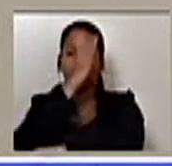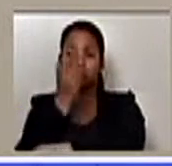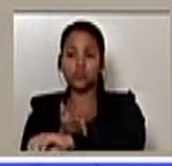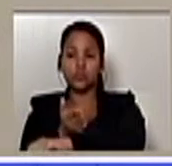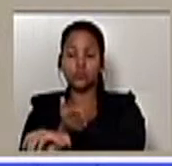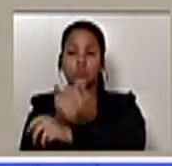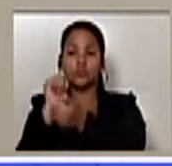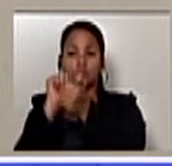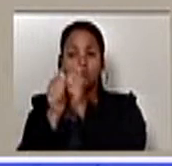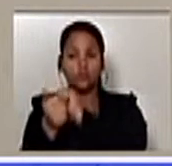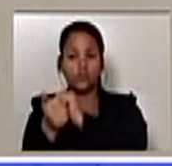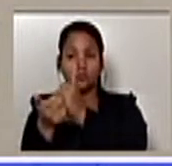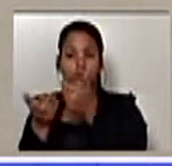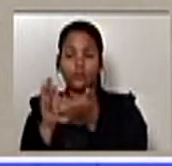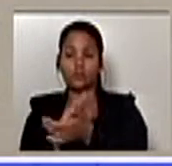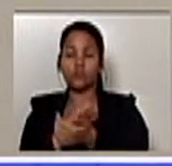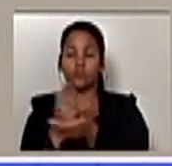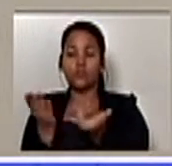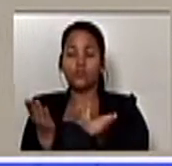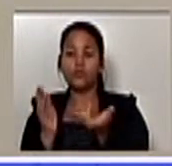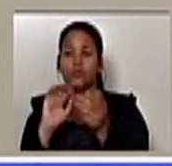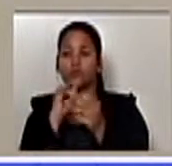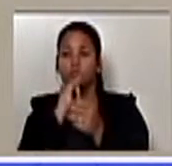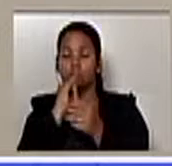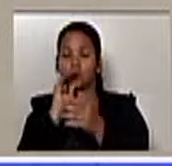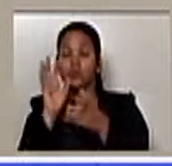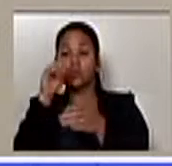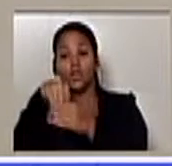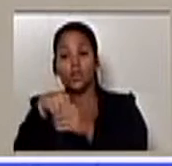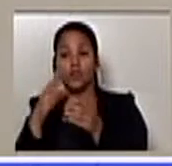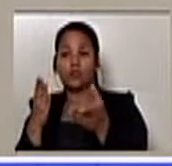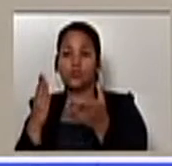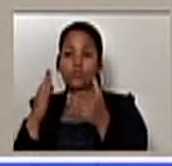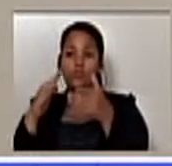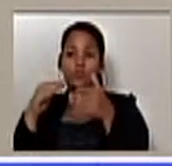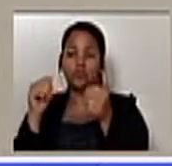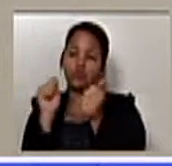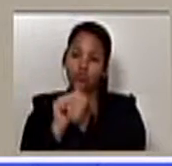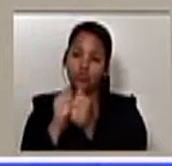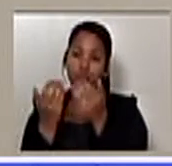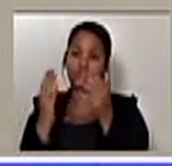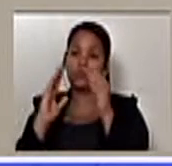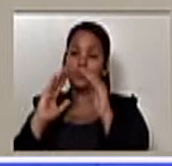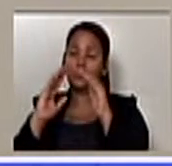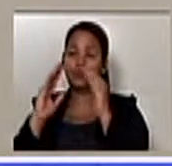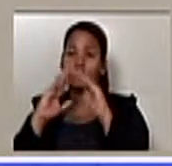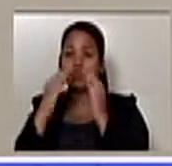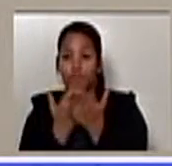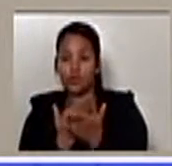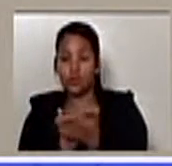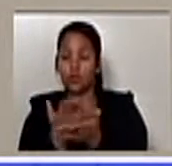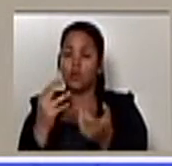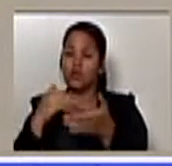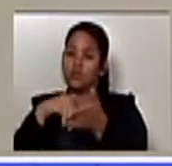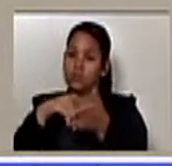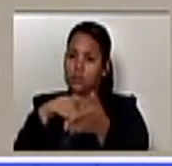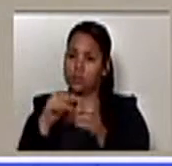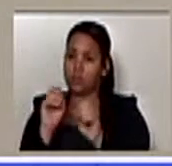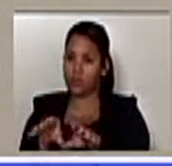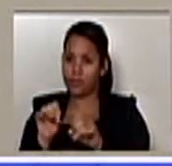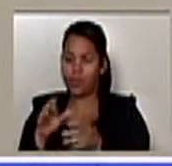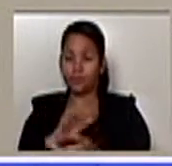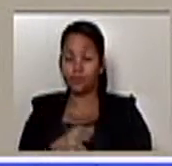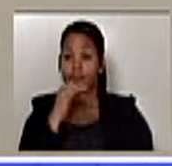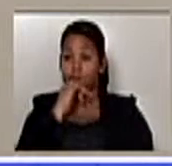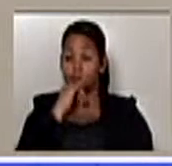uma escola que tenha da Secretaria de Educação. É apenas o deputado querendo influir na decisão de